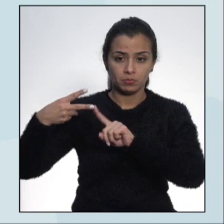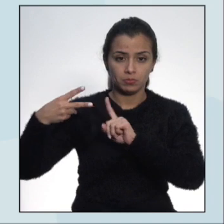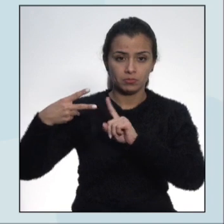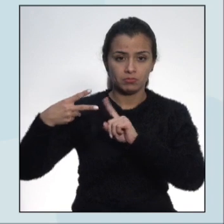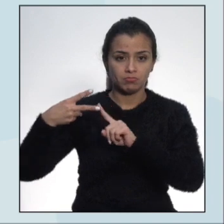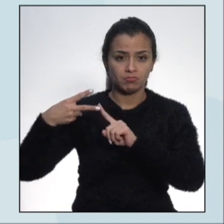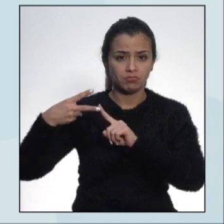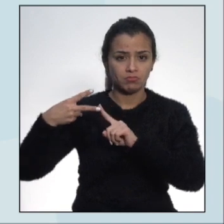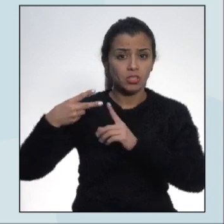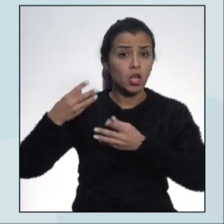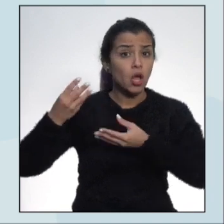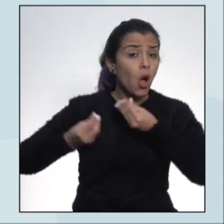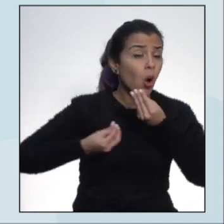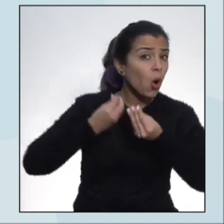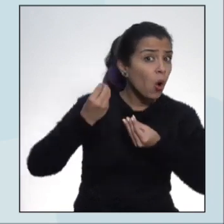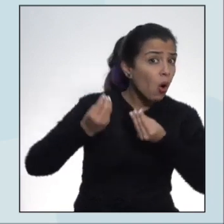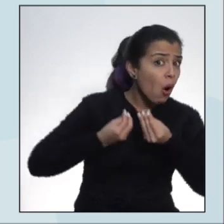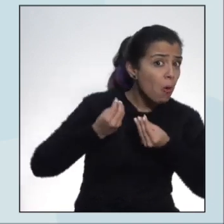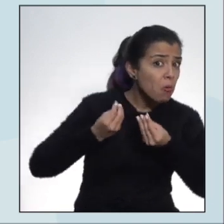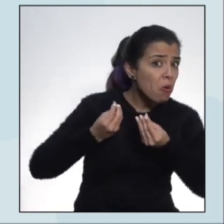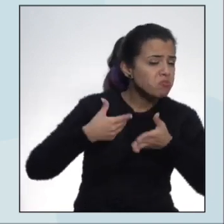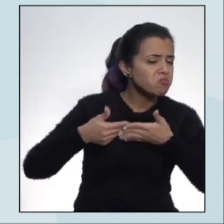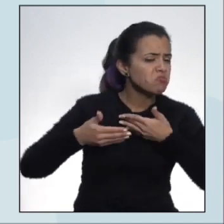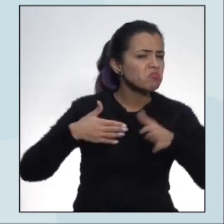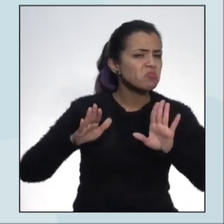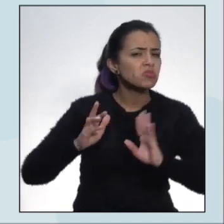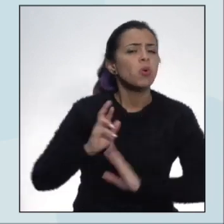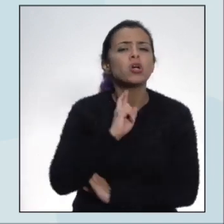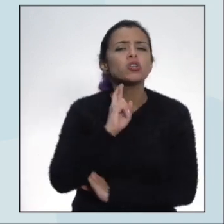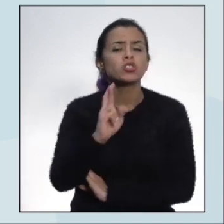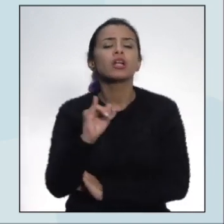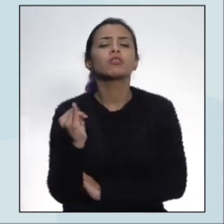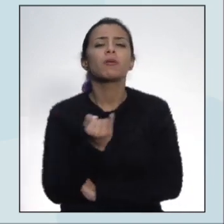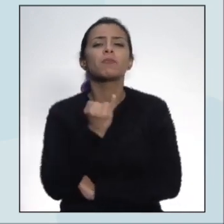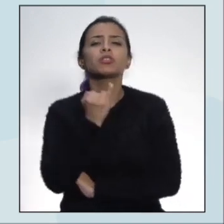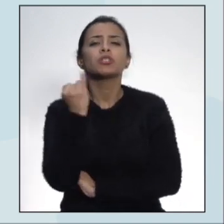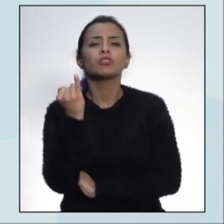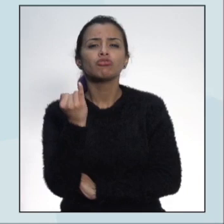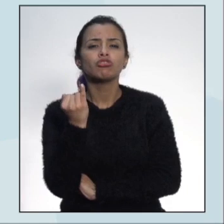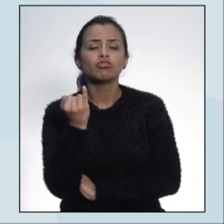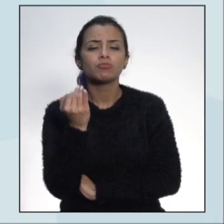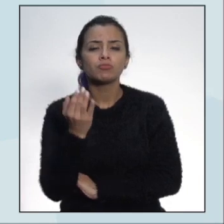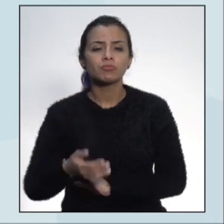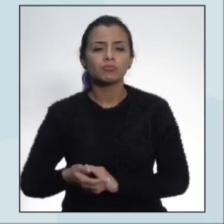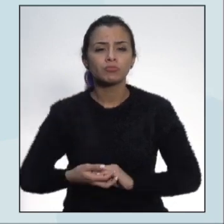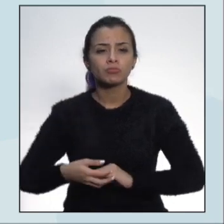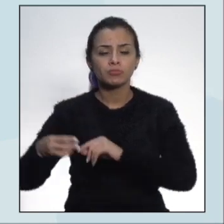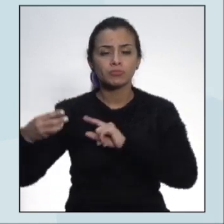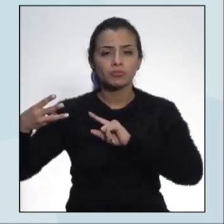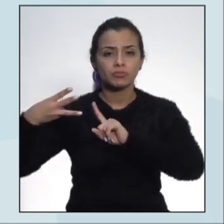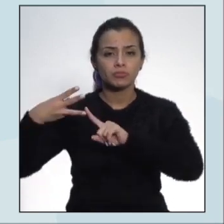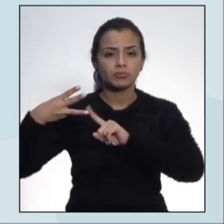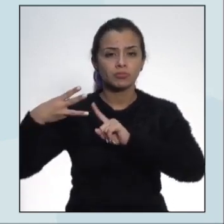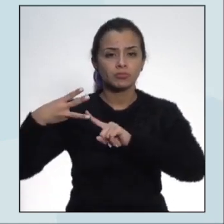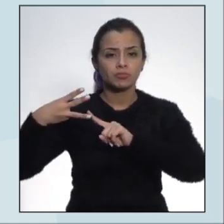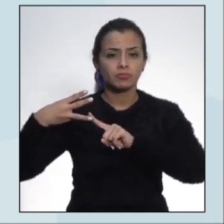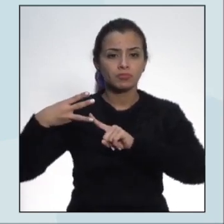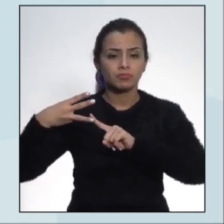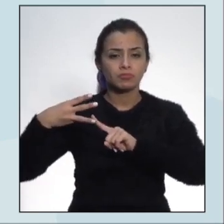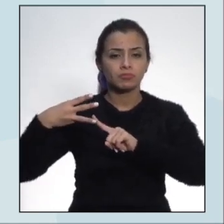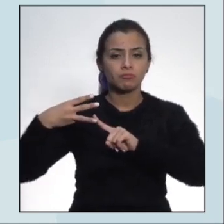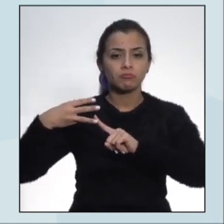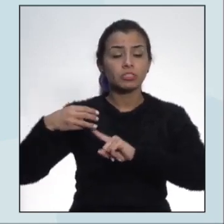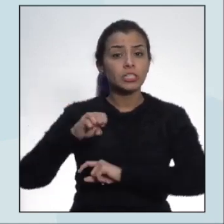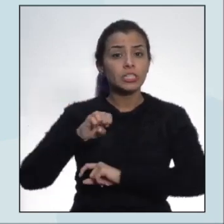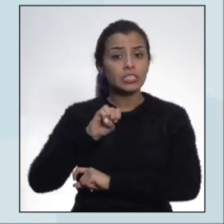No bom resultado está o mérito, foi o que eu falei para você, não importa a forma, o que importa é o resultado final. Se em algum tempo